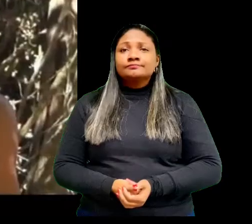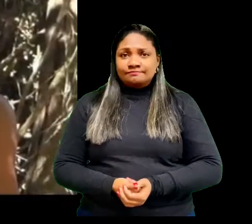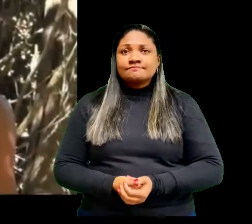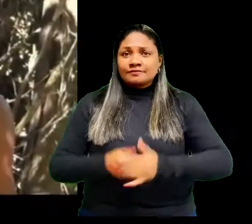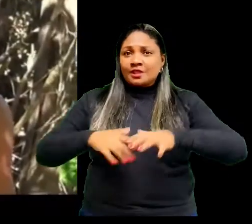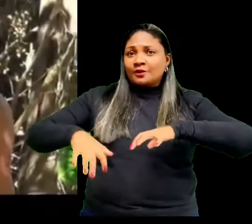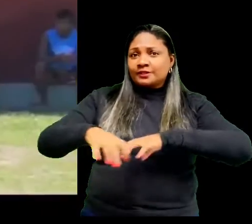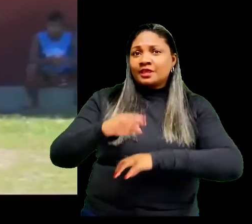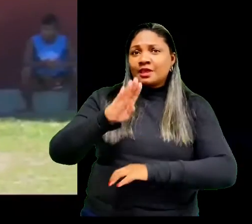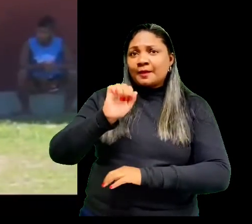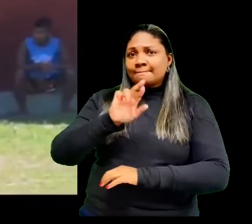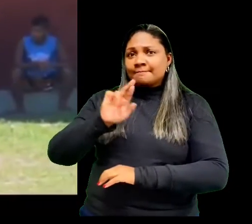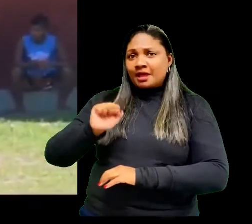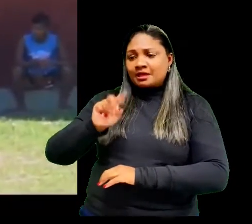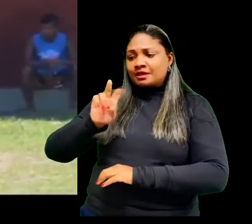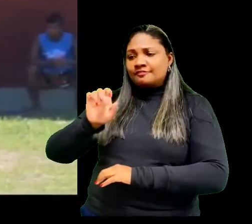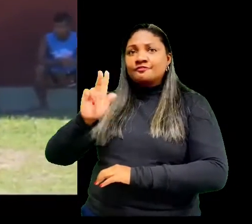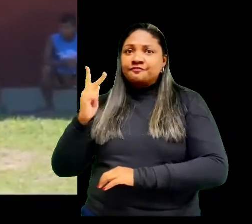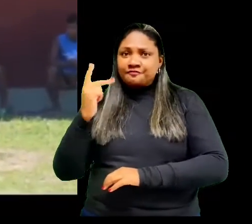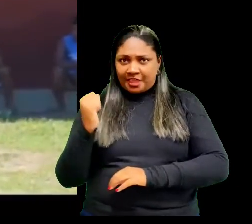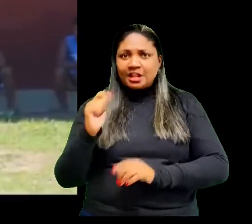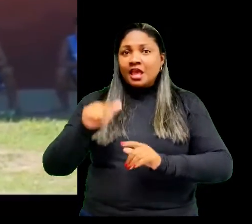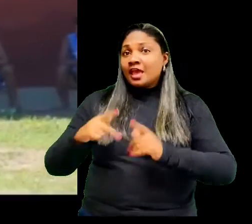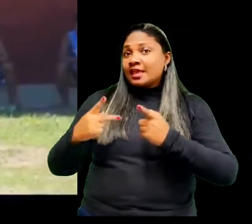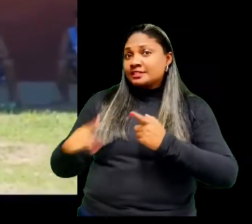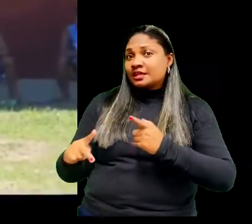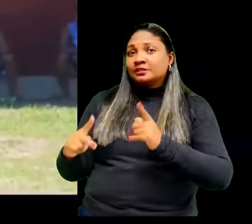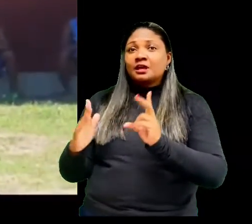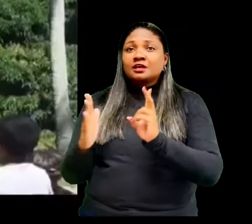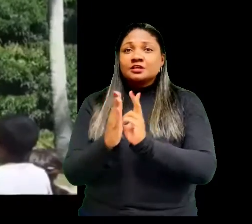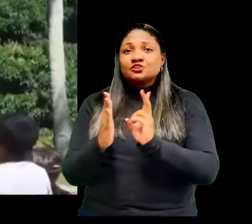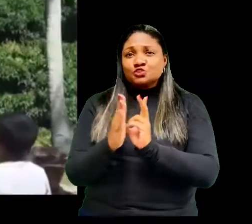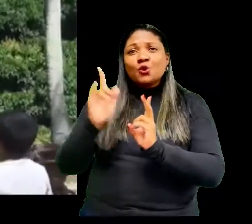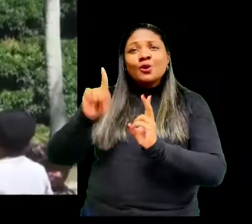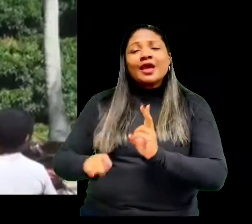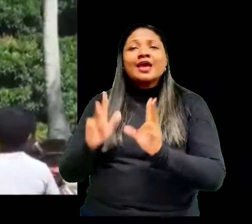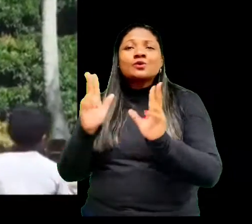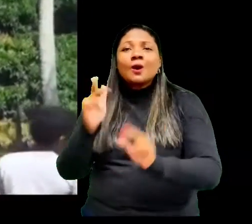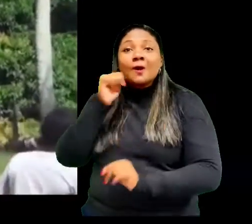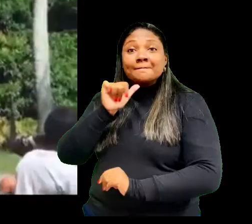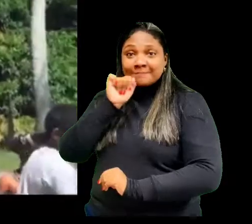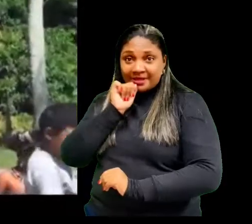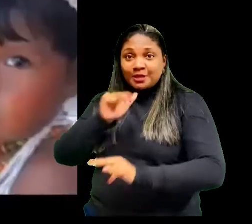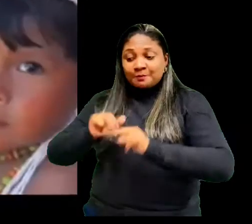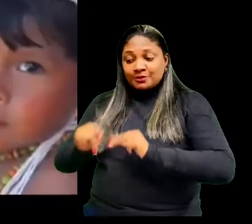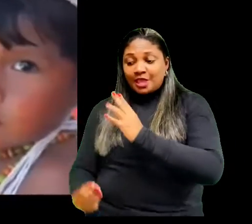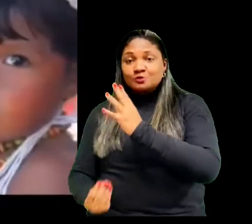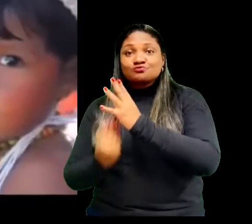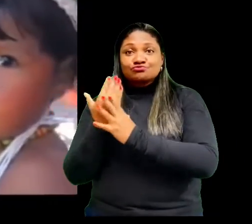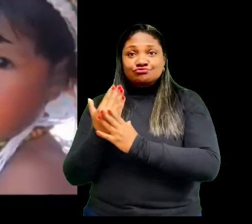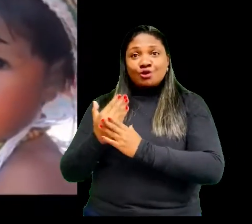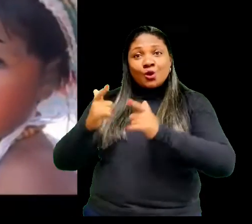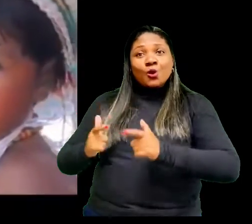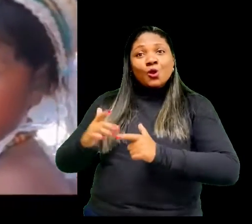A aldeia de Barra Velha é considerada pelos índios pataxós como a aldeia-mãe, o seu local de origem,